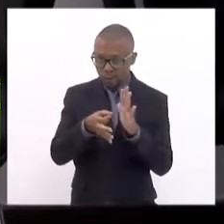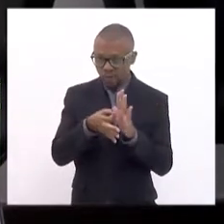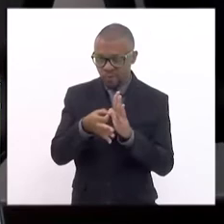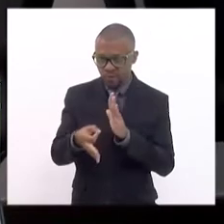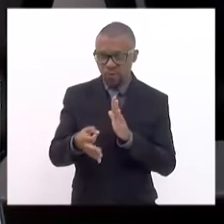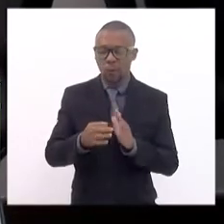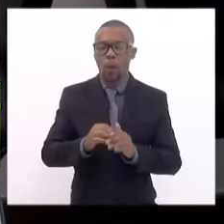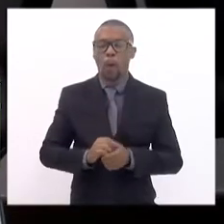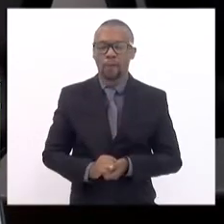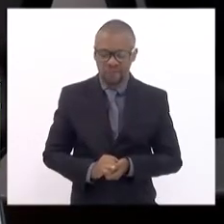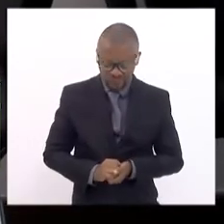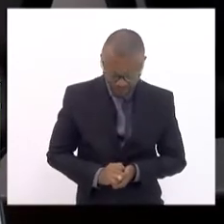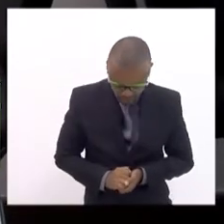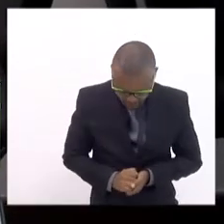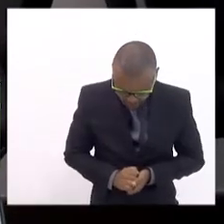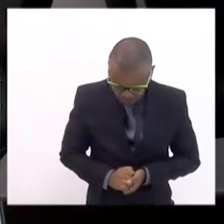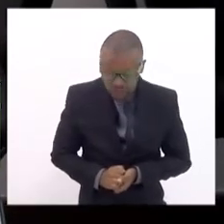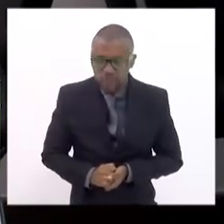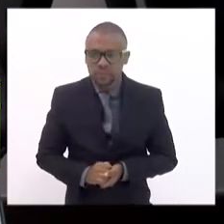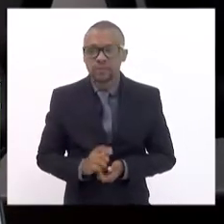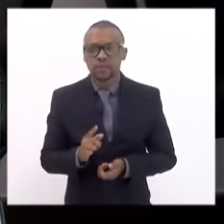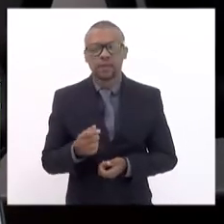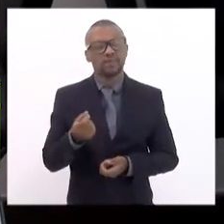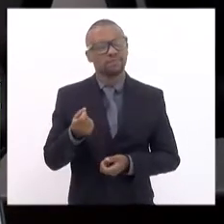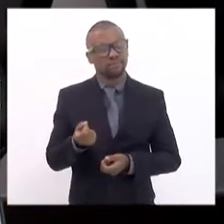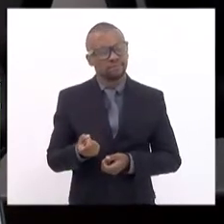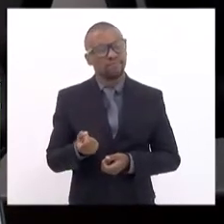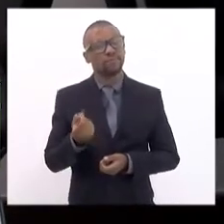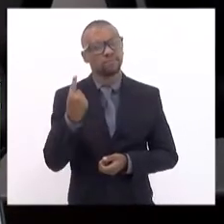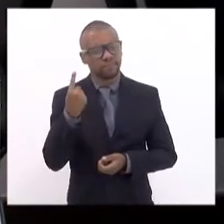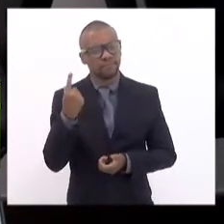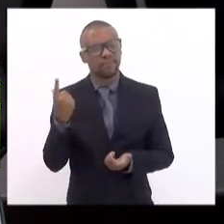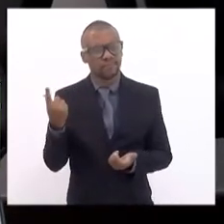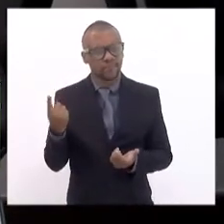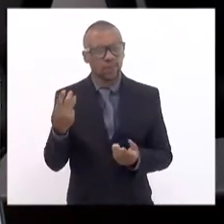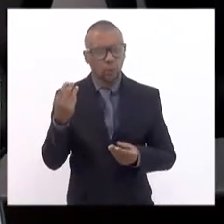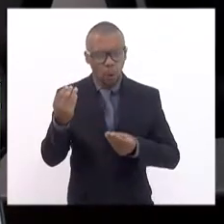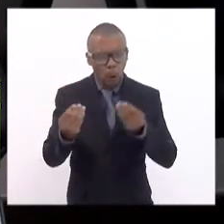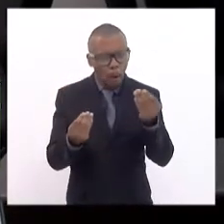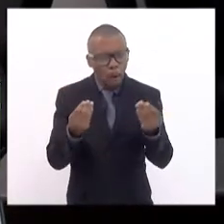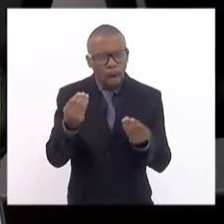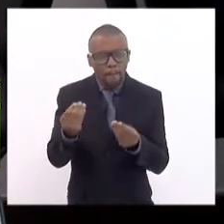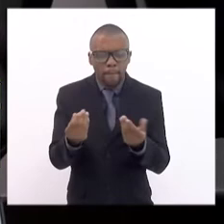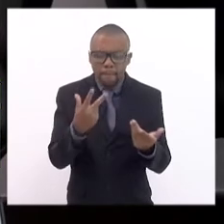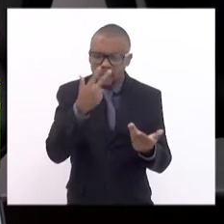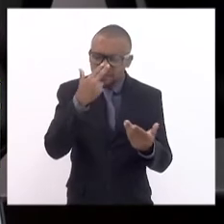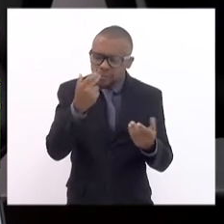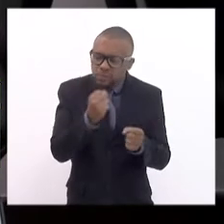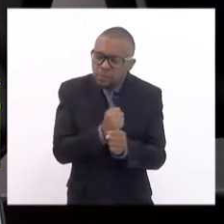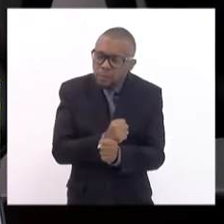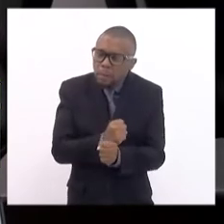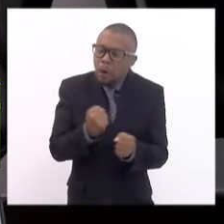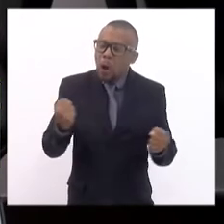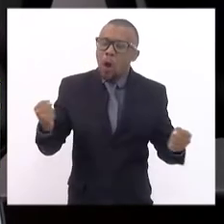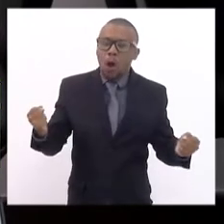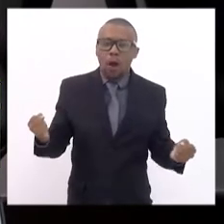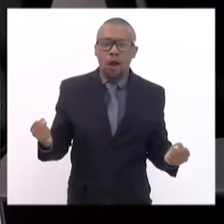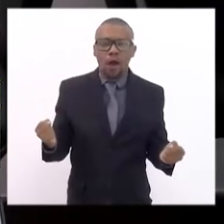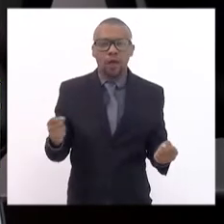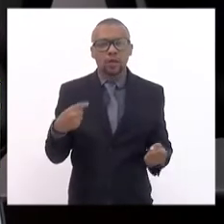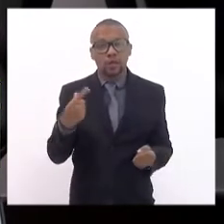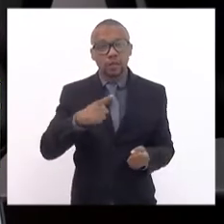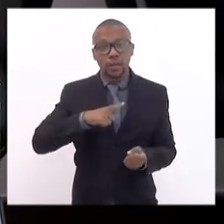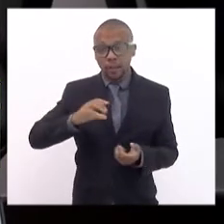que é inusitado, é quase insólito que nós tenhamos